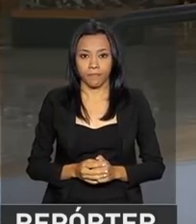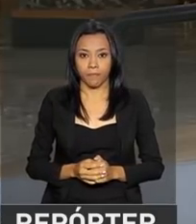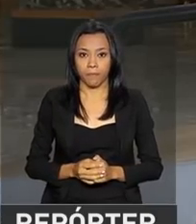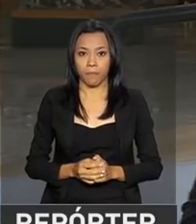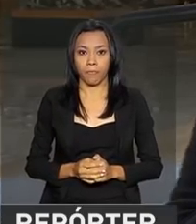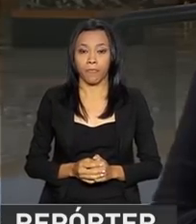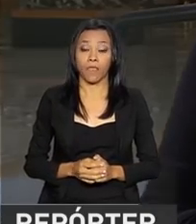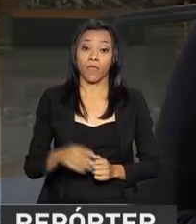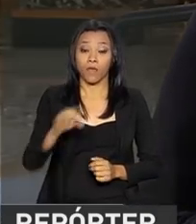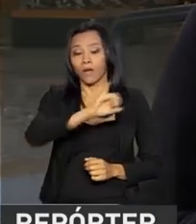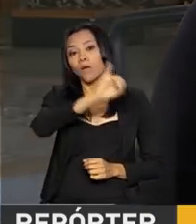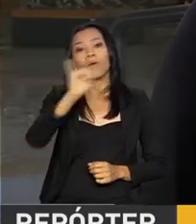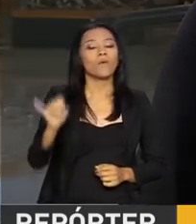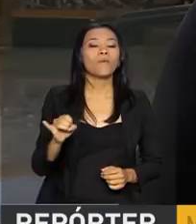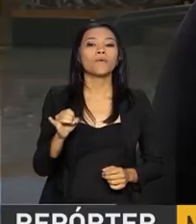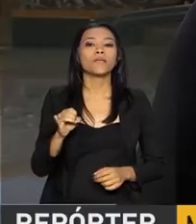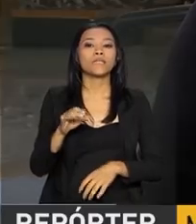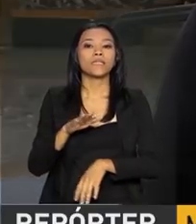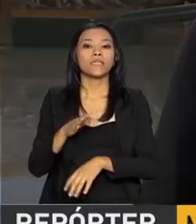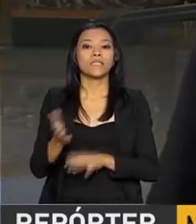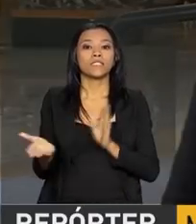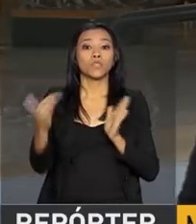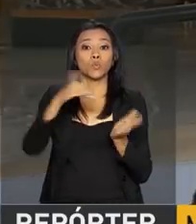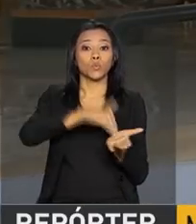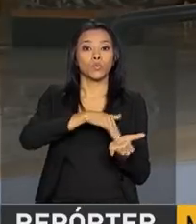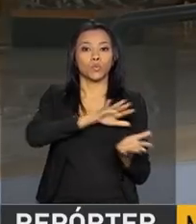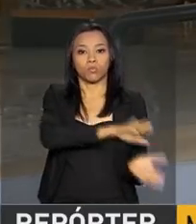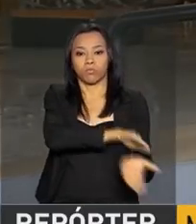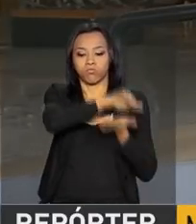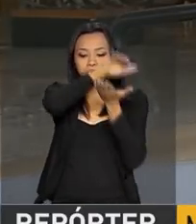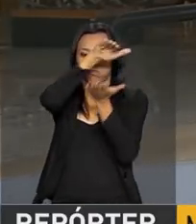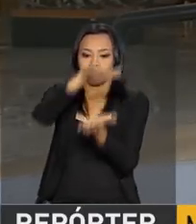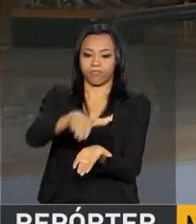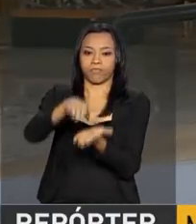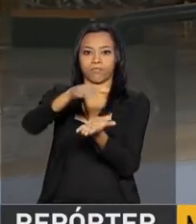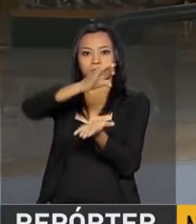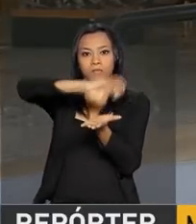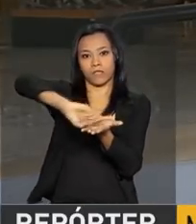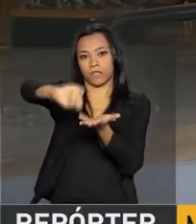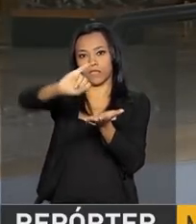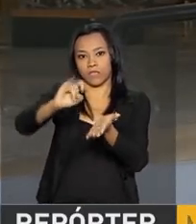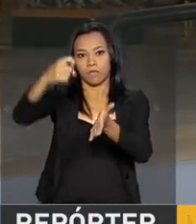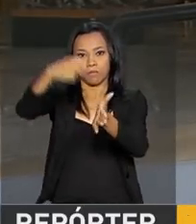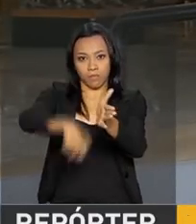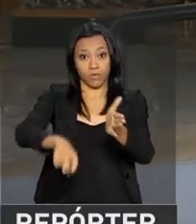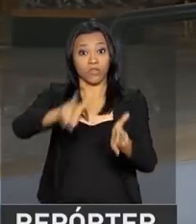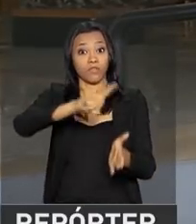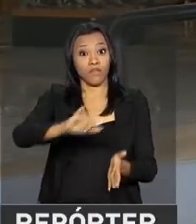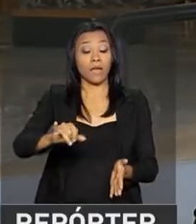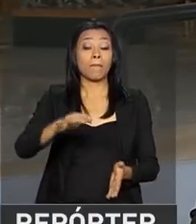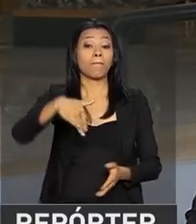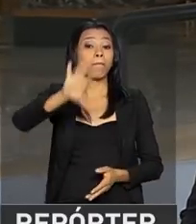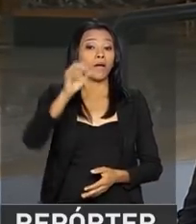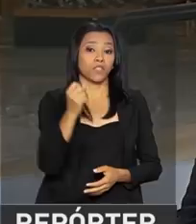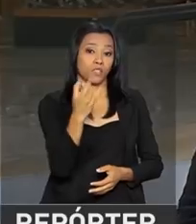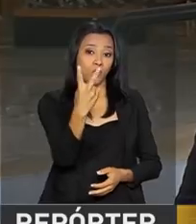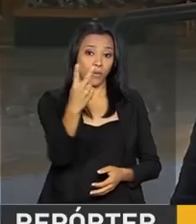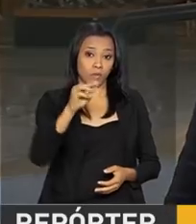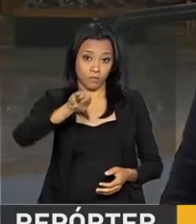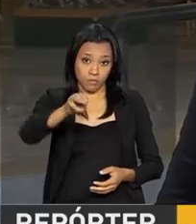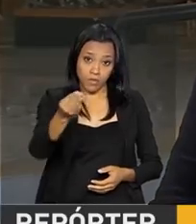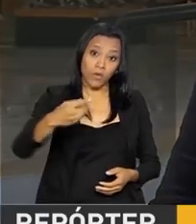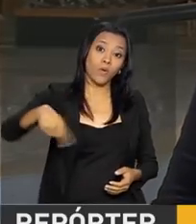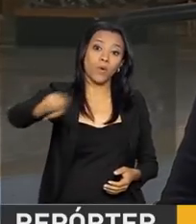olá thaíssa neste último lote vão ser beneficiados mais de 2 milhões de contribuintes